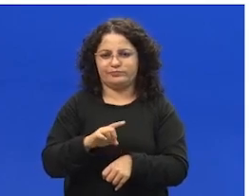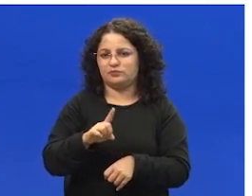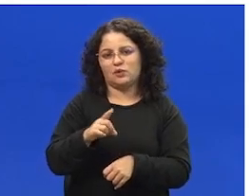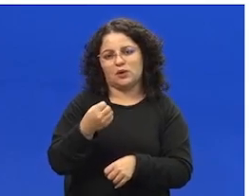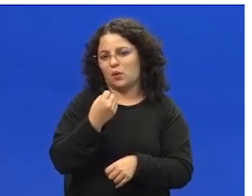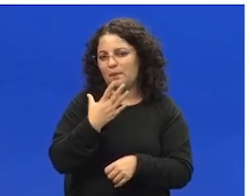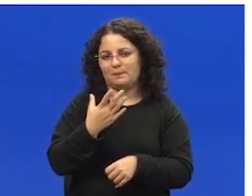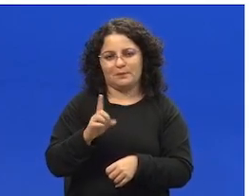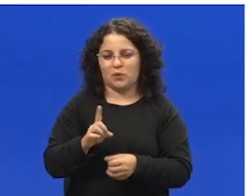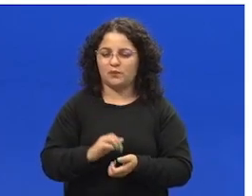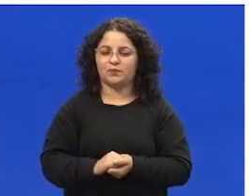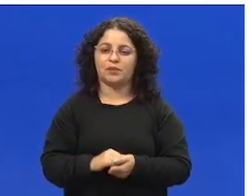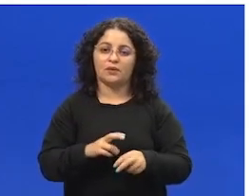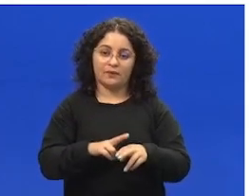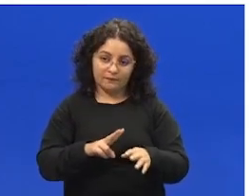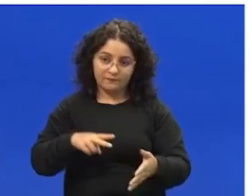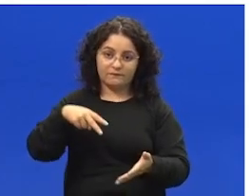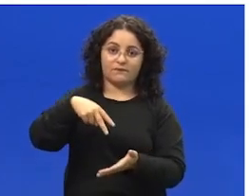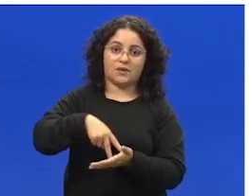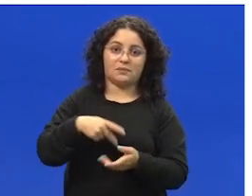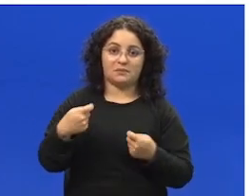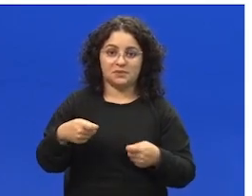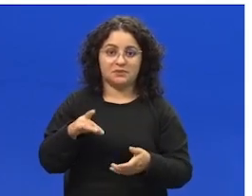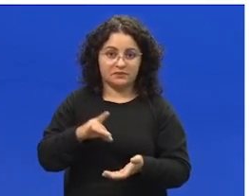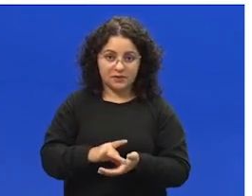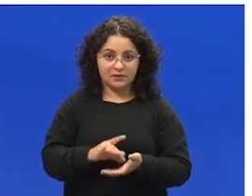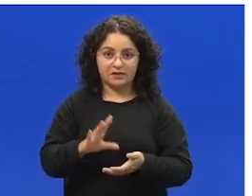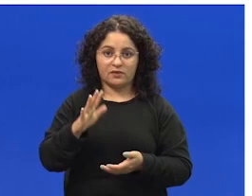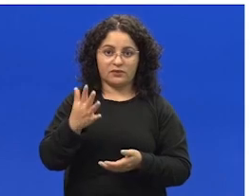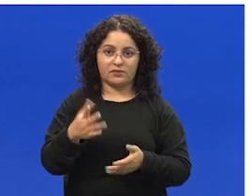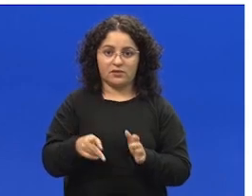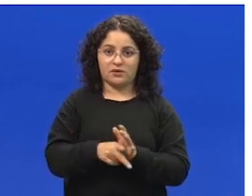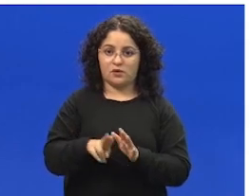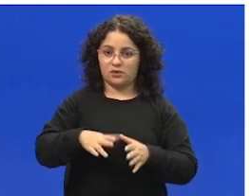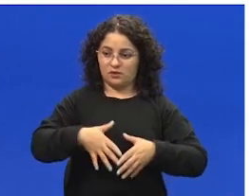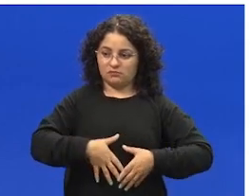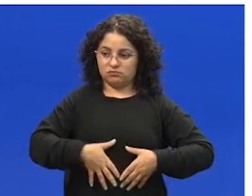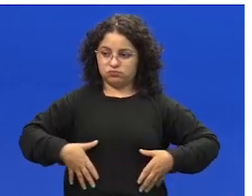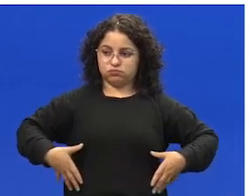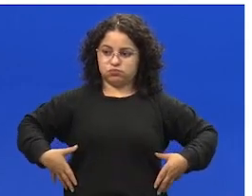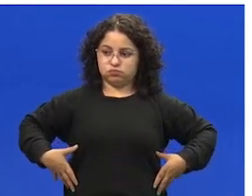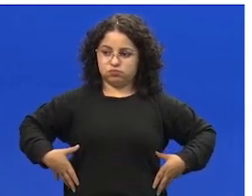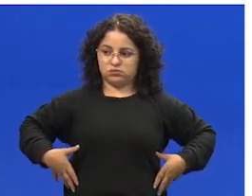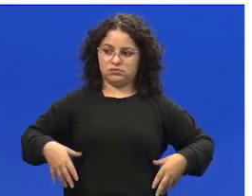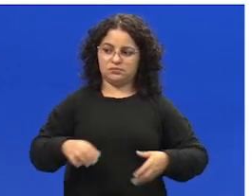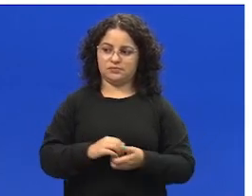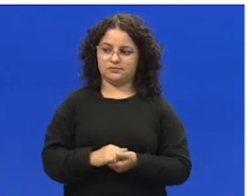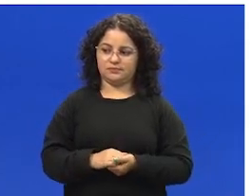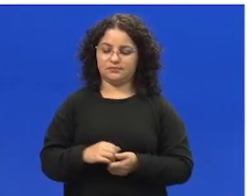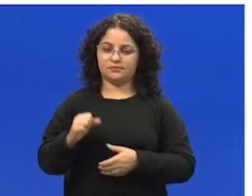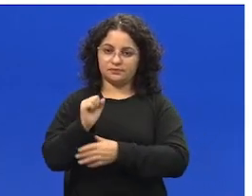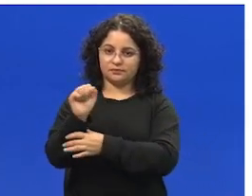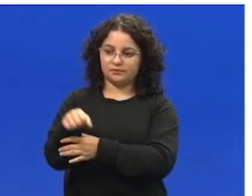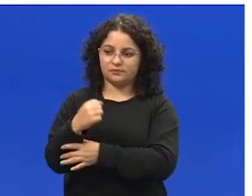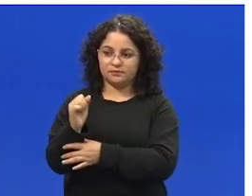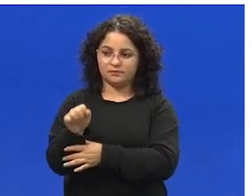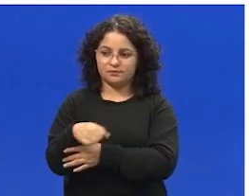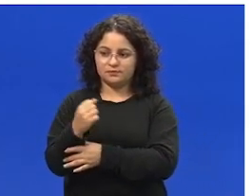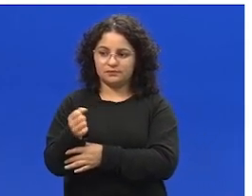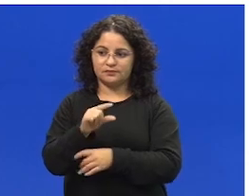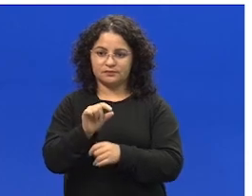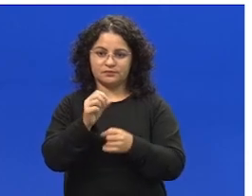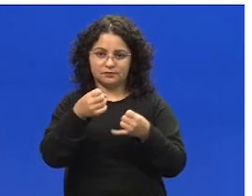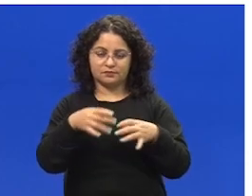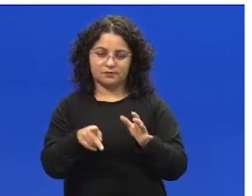Então, a estabilização precisa de fato ocorrer com este colete. Na fisioterapia, vamos então